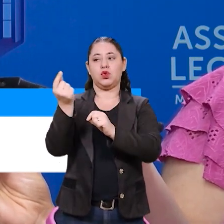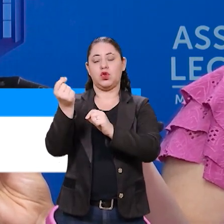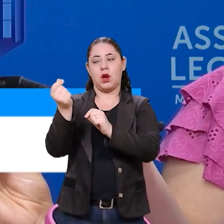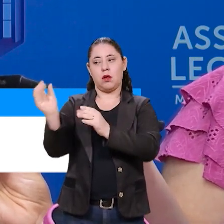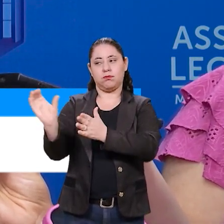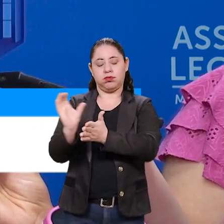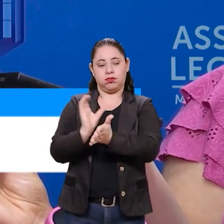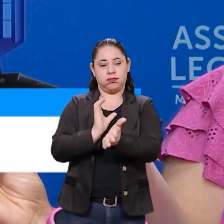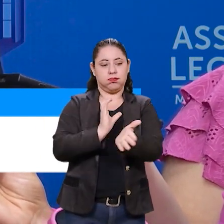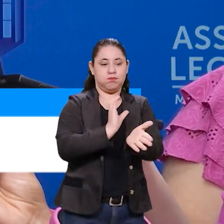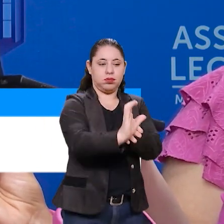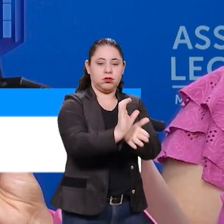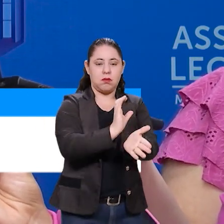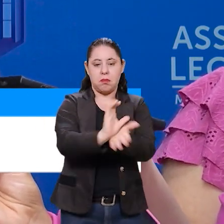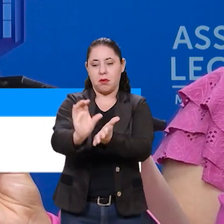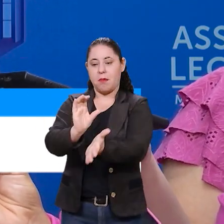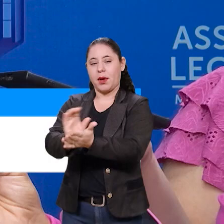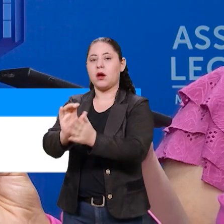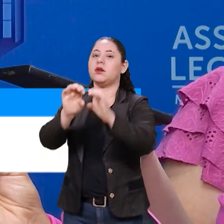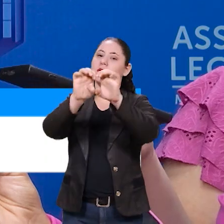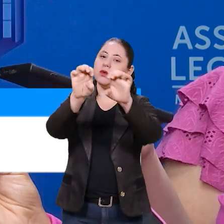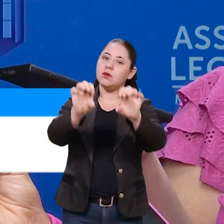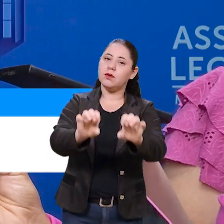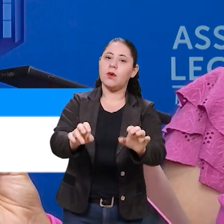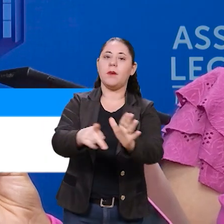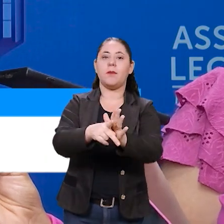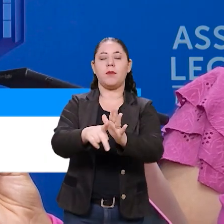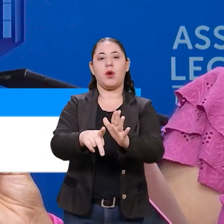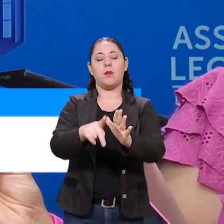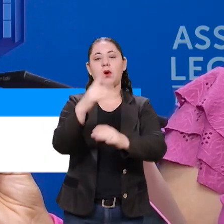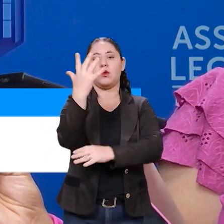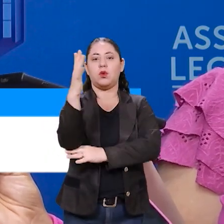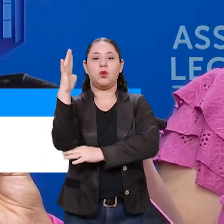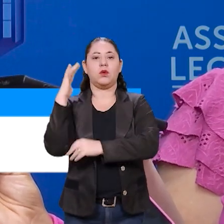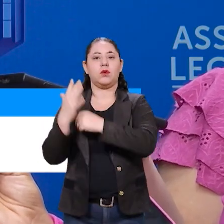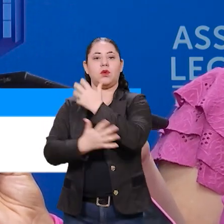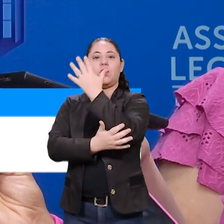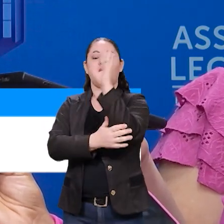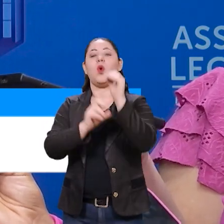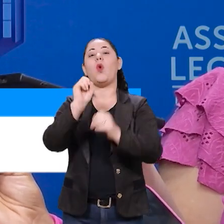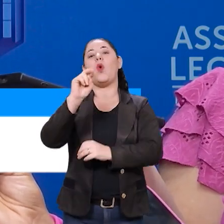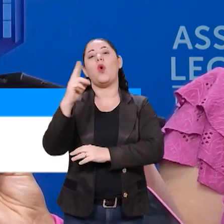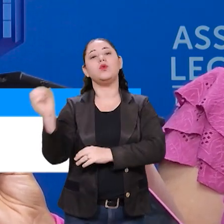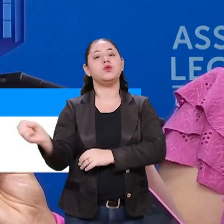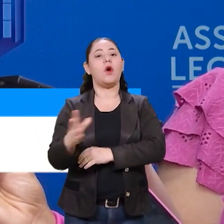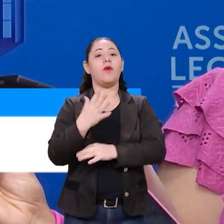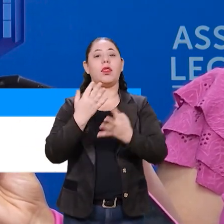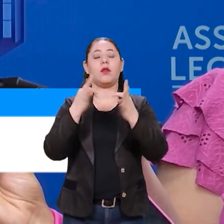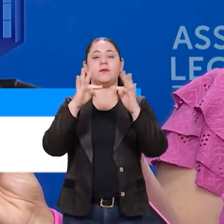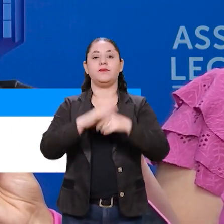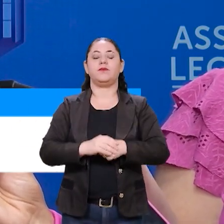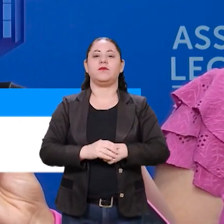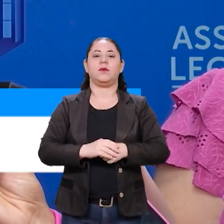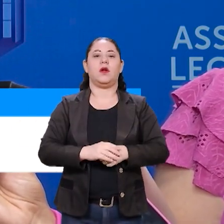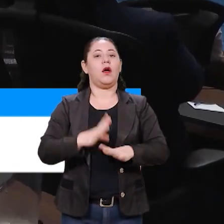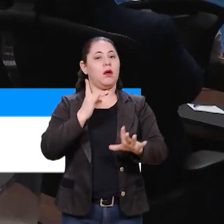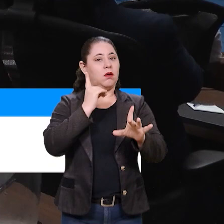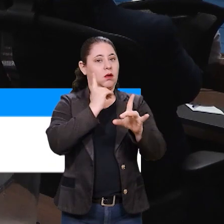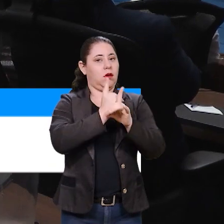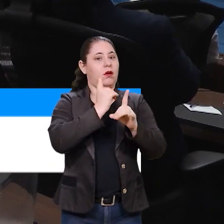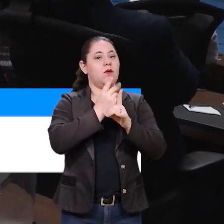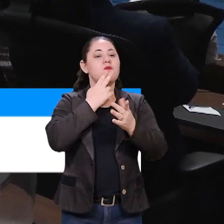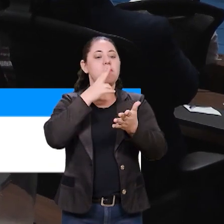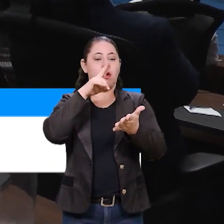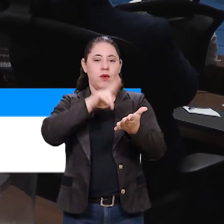apoio, atração direta de investimentos em infraestrutura, no meio ambiente ou em inovação.